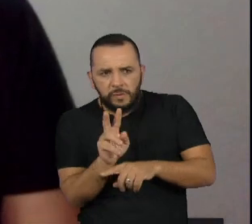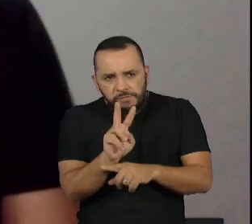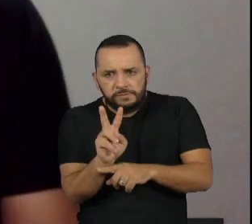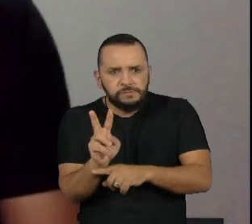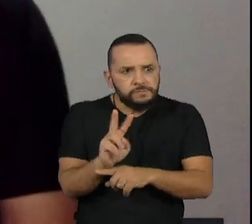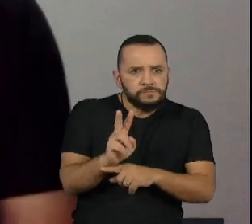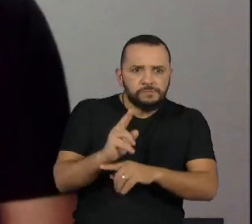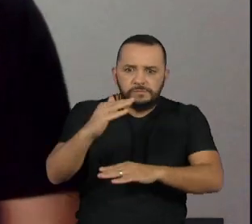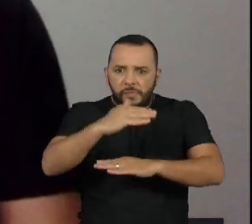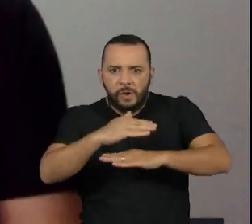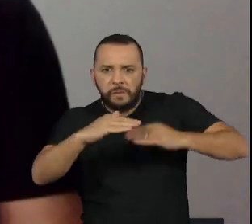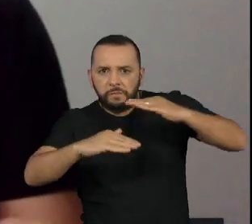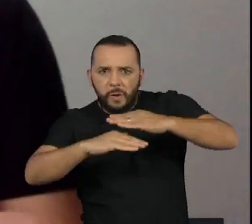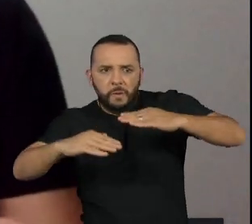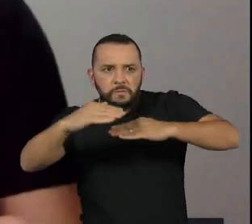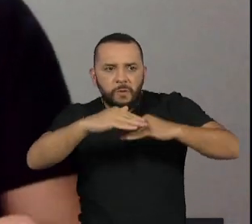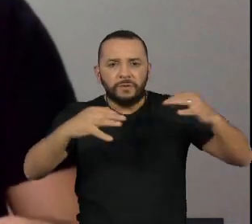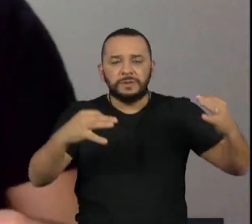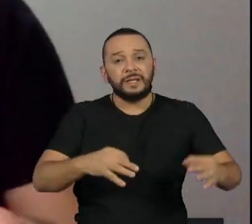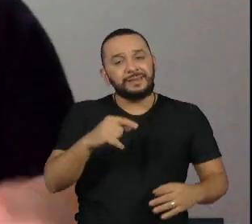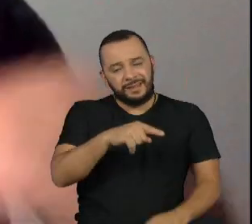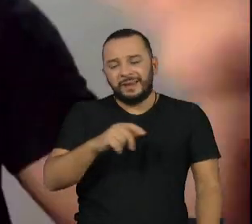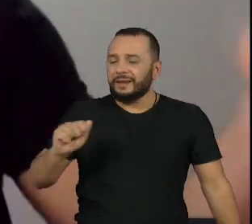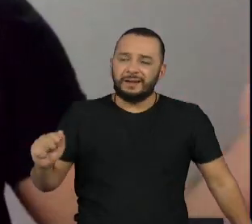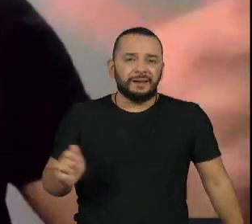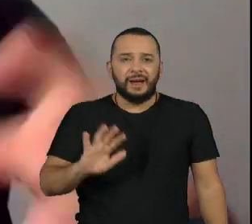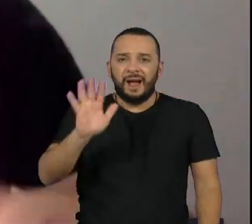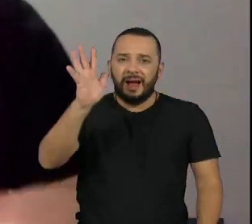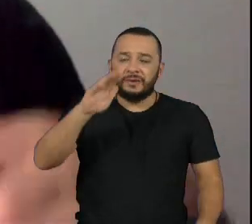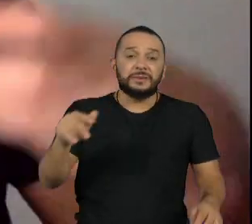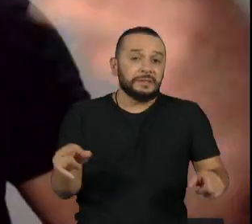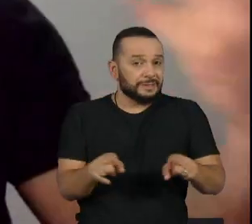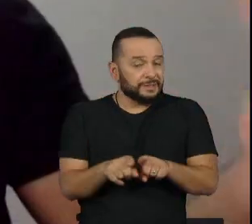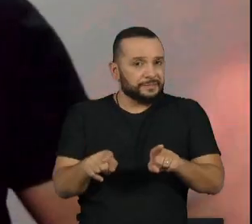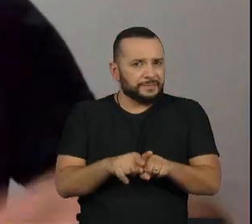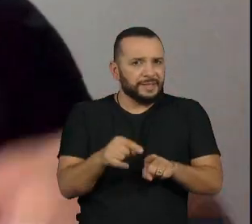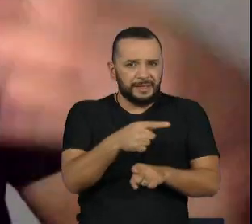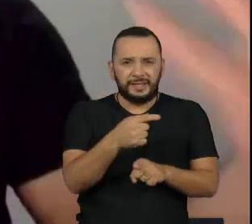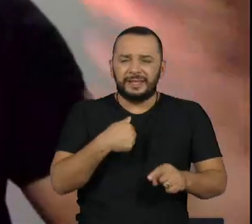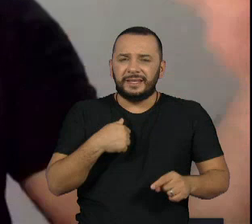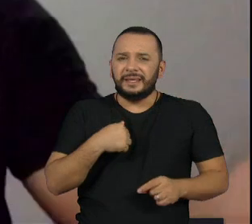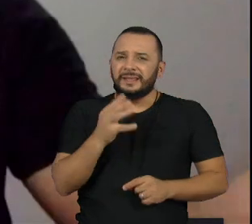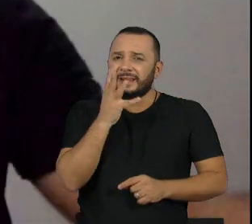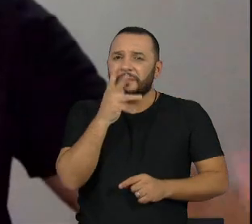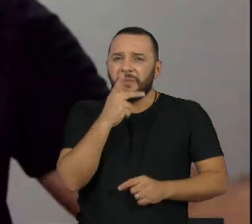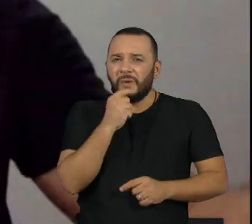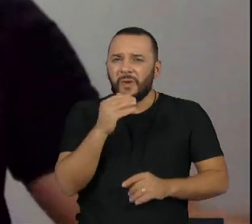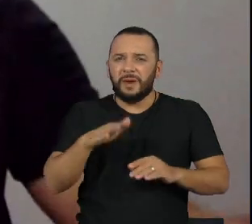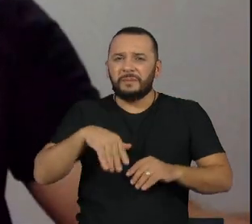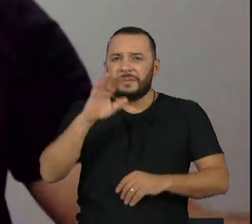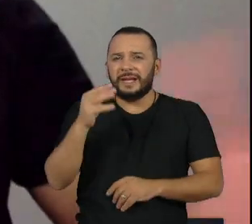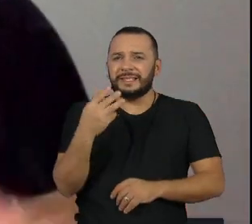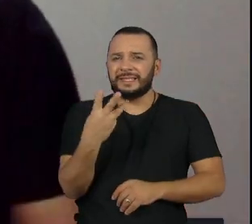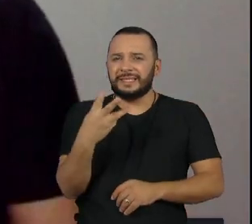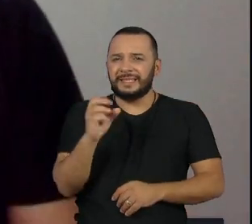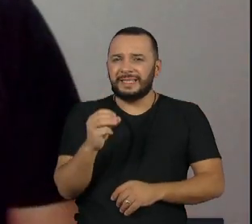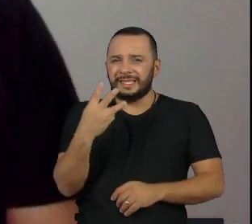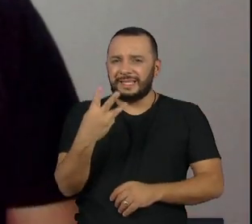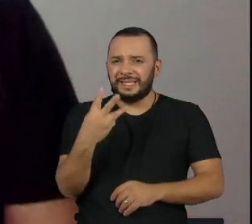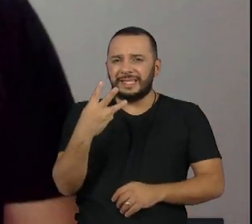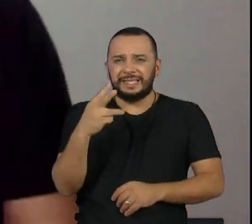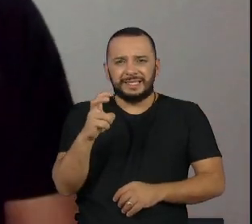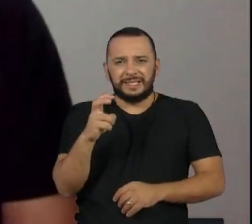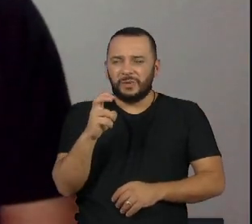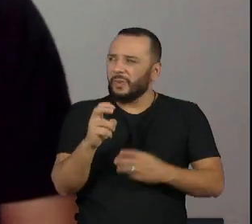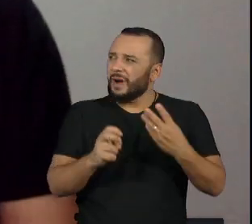sobretudo, devido ao seu alto custo e à sua longevidade, são obras que duram mais de 30, 35, 40 anos,